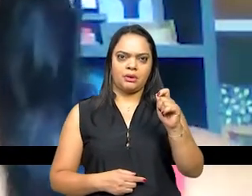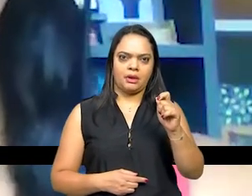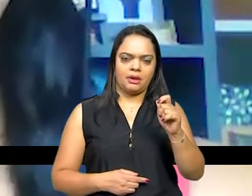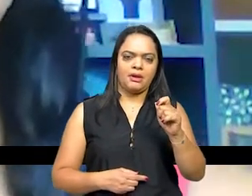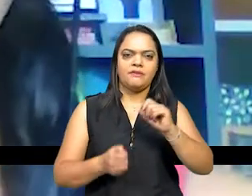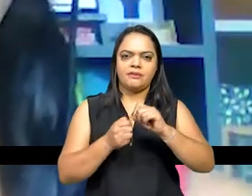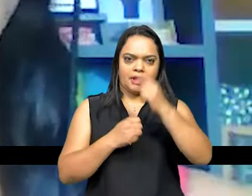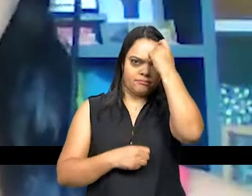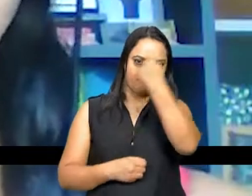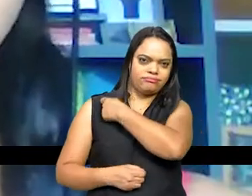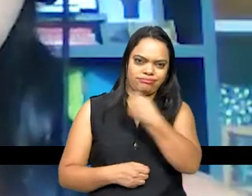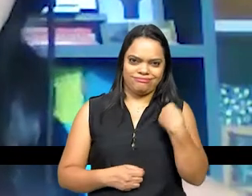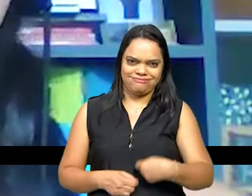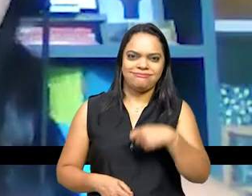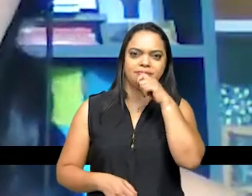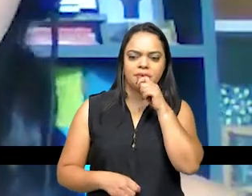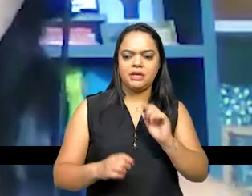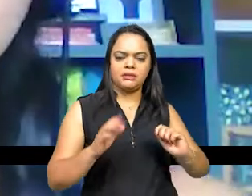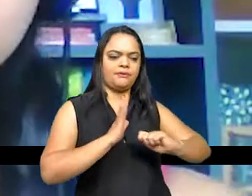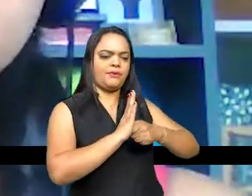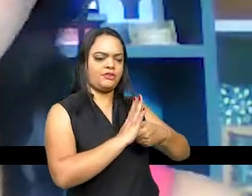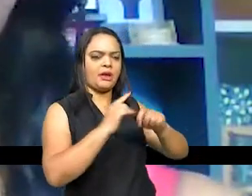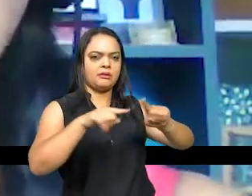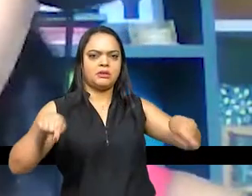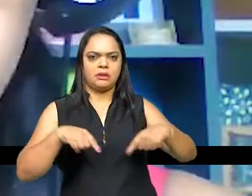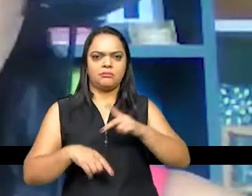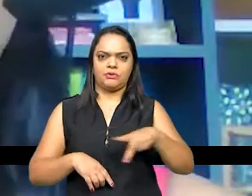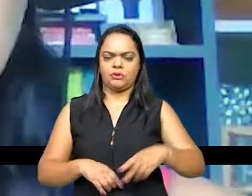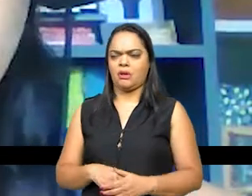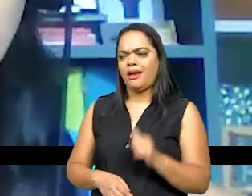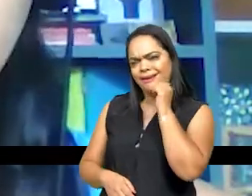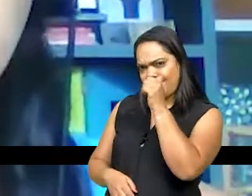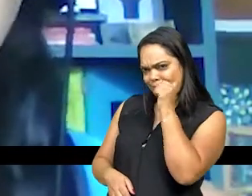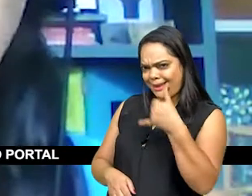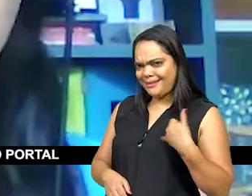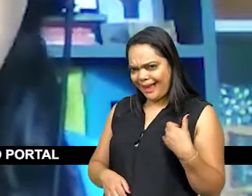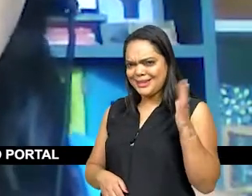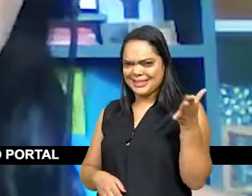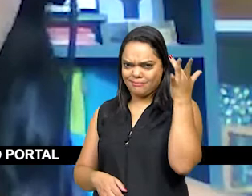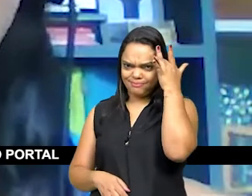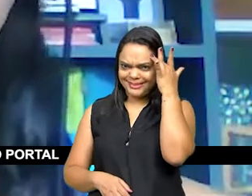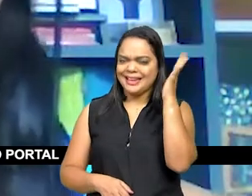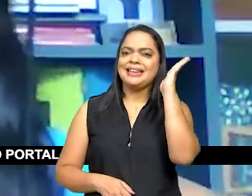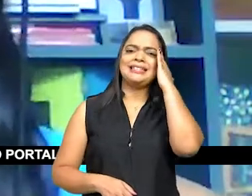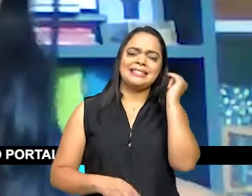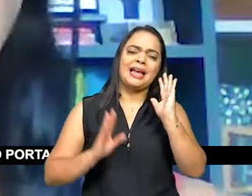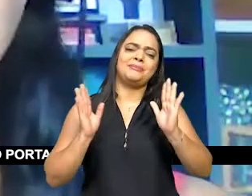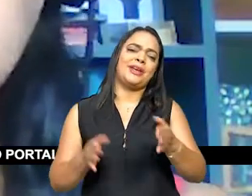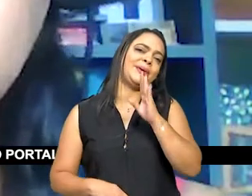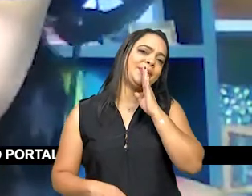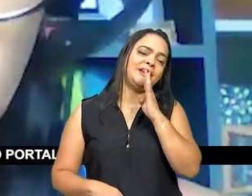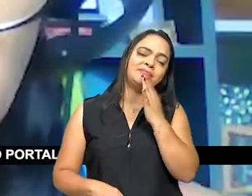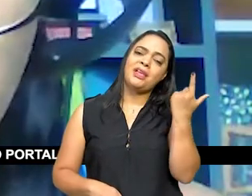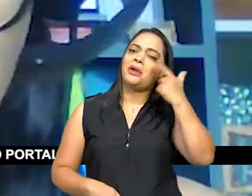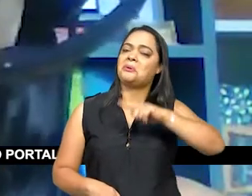professores. Claro, essa senhora já, né, uma pessoa bastante madura, já sabia mais ou menos o que encontrar pela frente, então ali